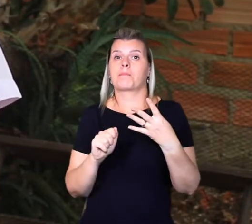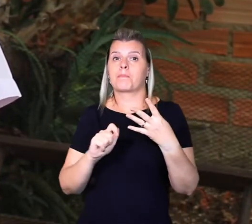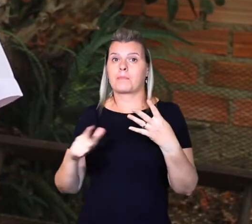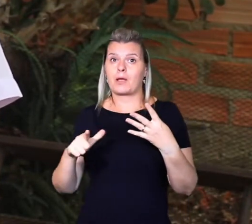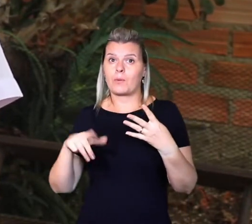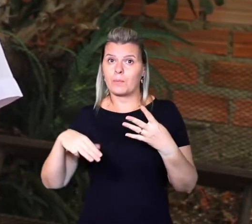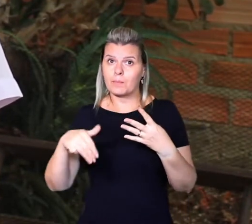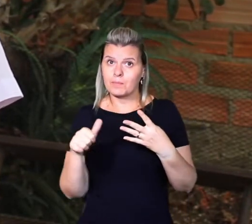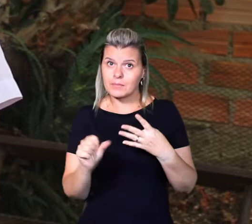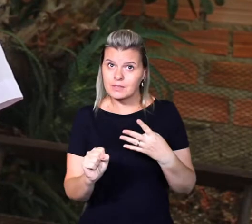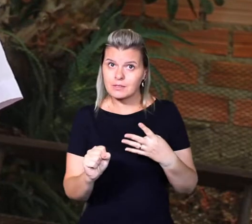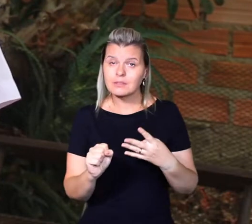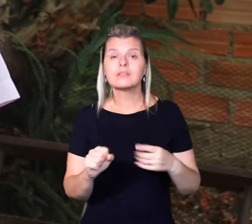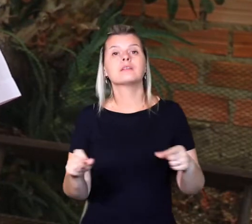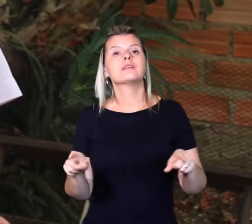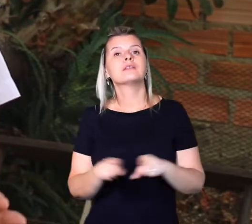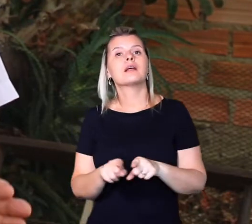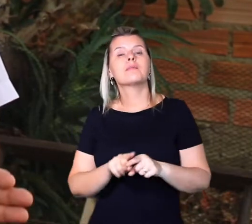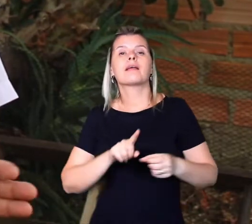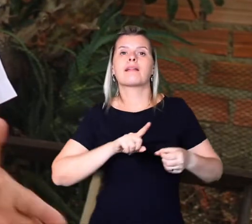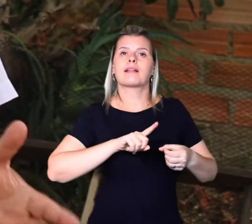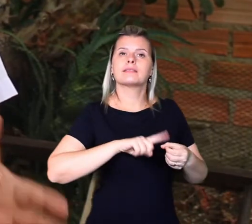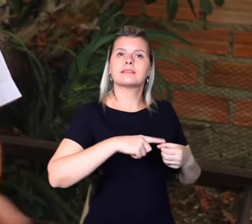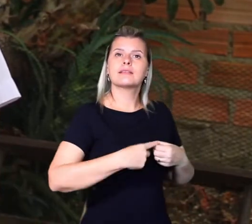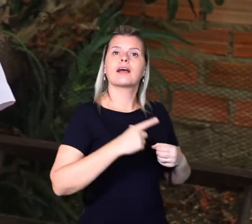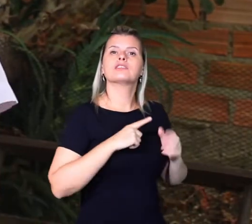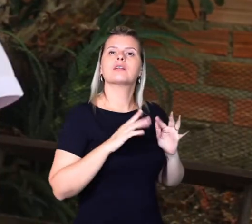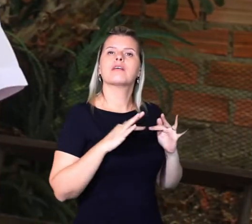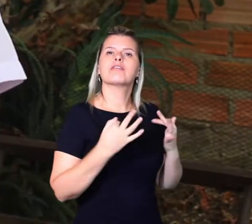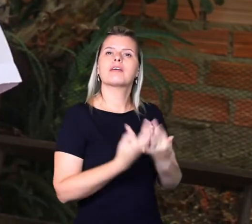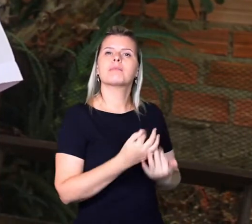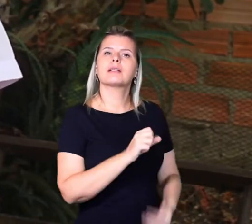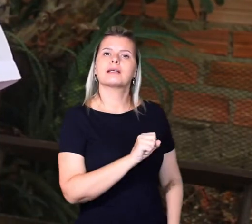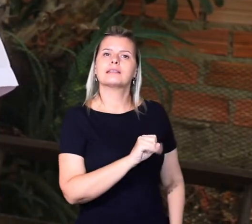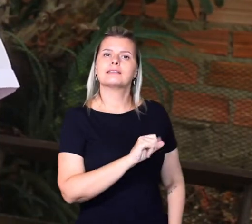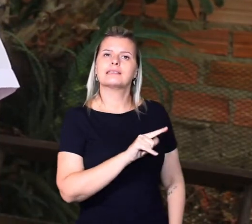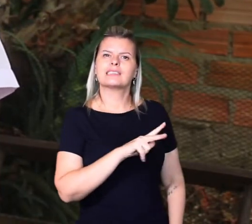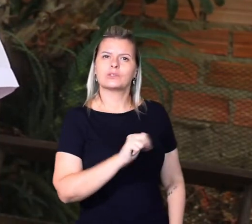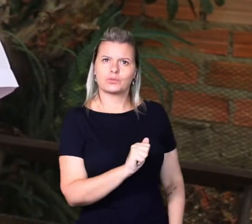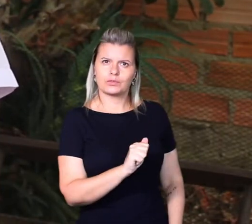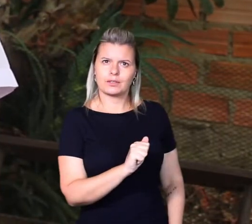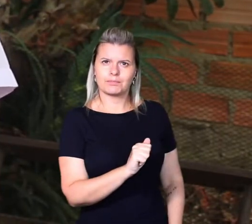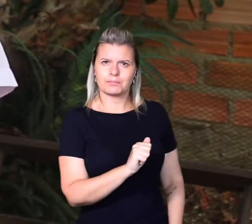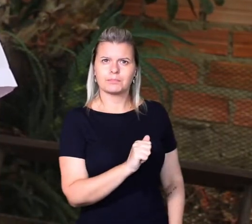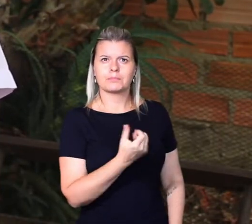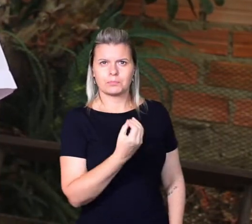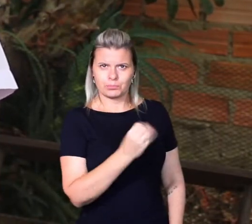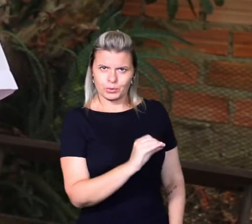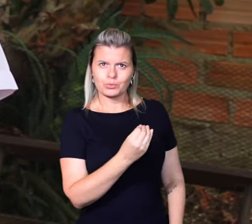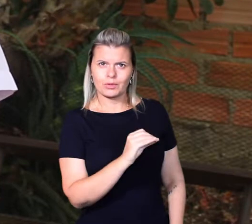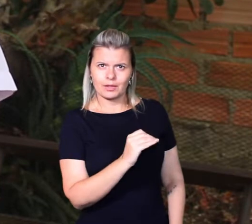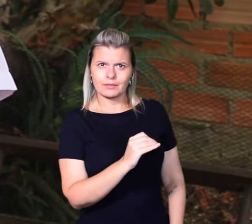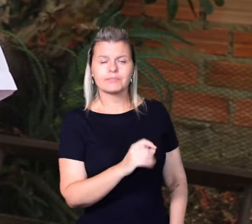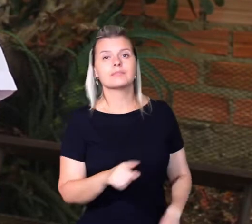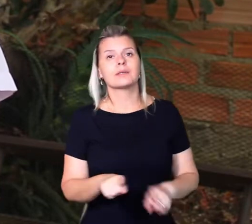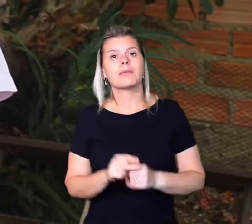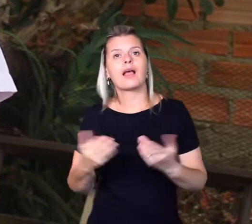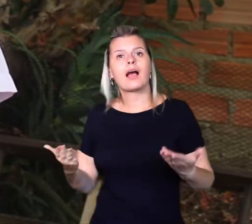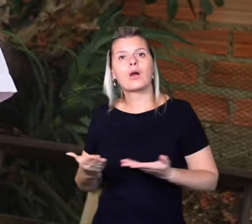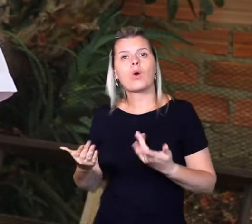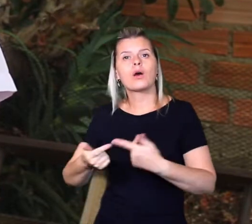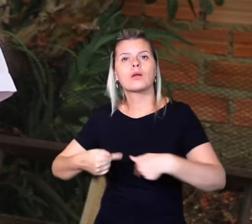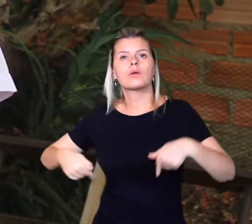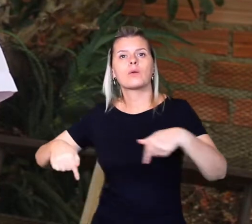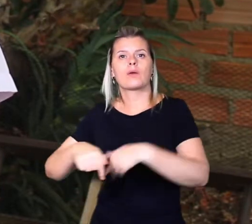Palmas. E no meio urbano nós tivemos a família Silva, que foi reconhecida, e agora também o